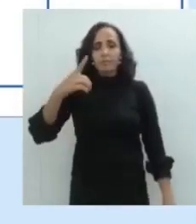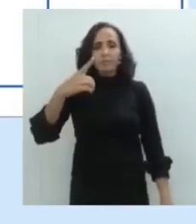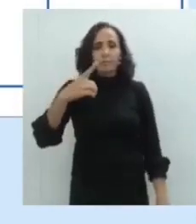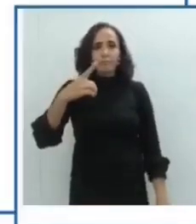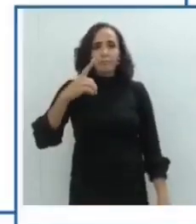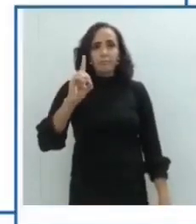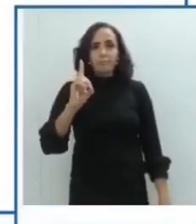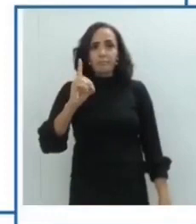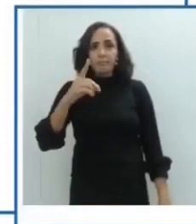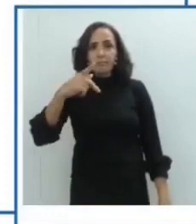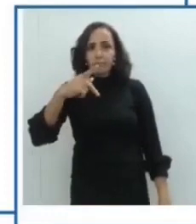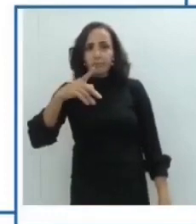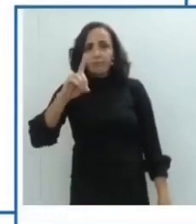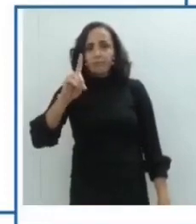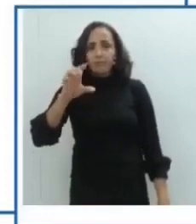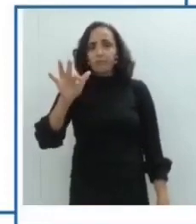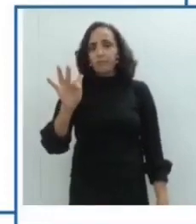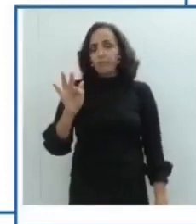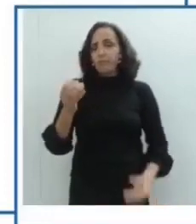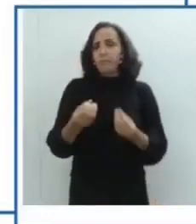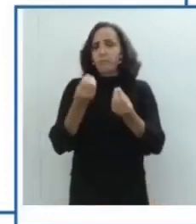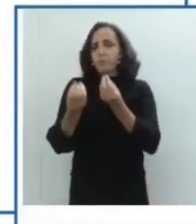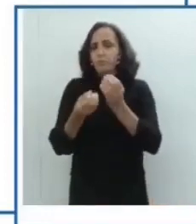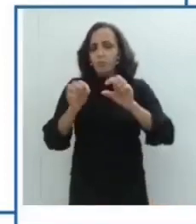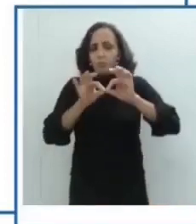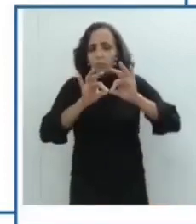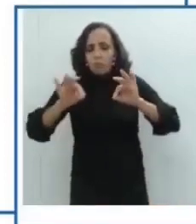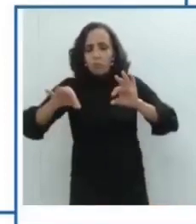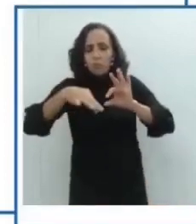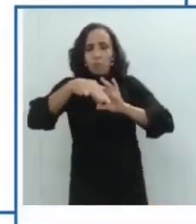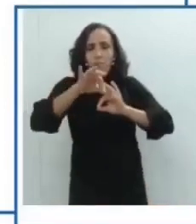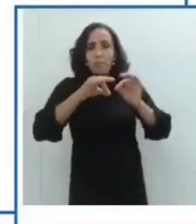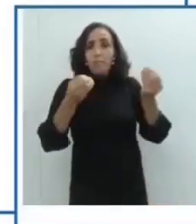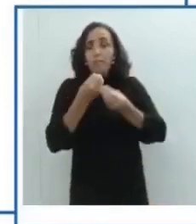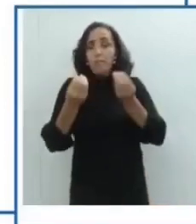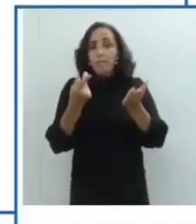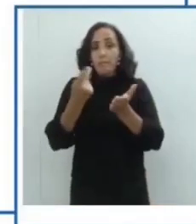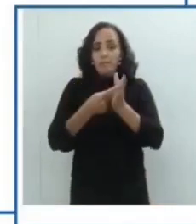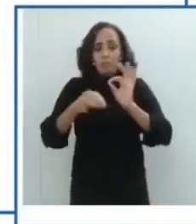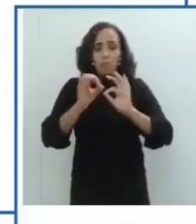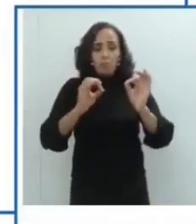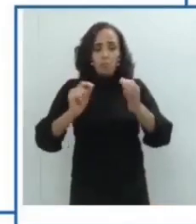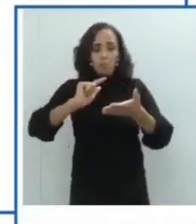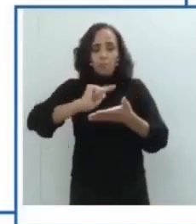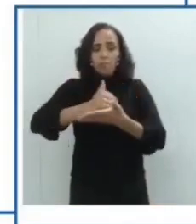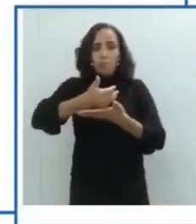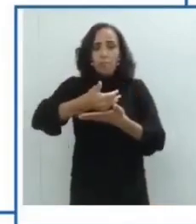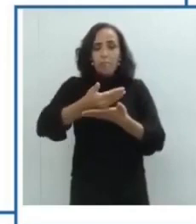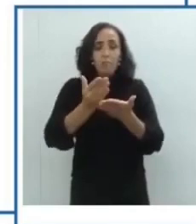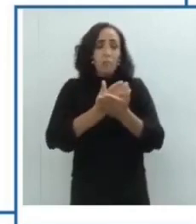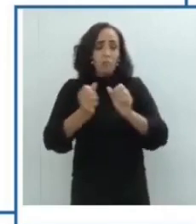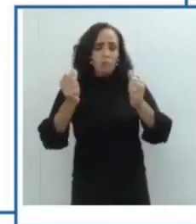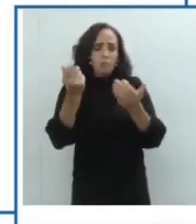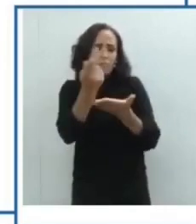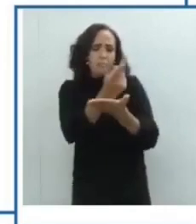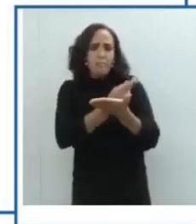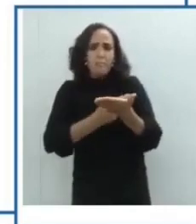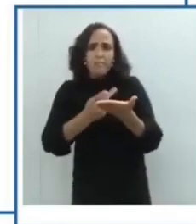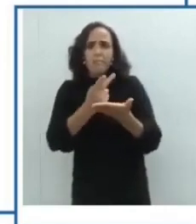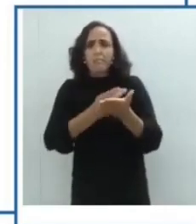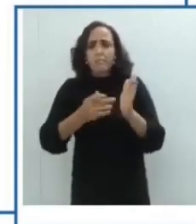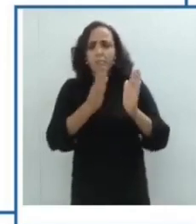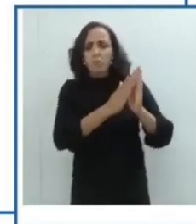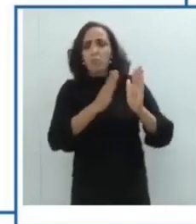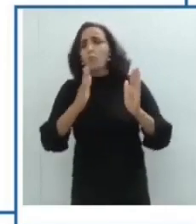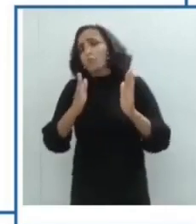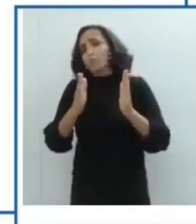biblioteca. Permite escolha da unidade de medida, formato da página, imagens. Algumas classes, algumas bibliotecas